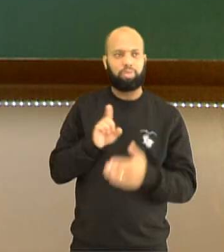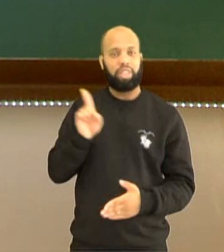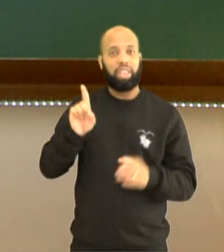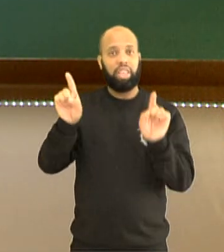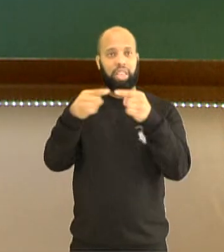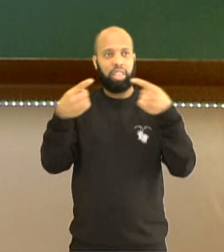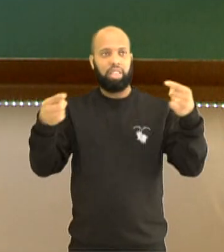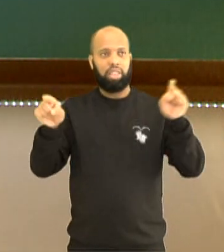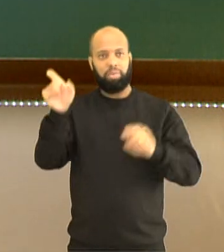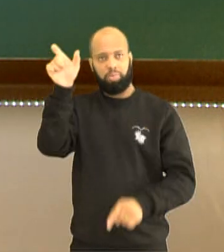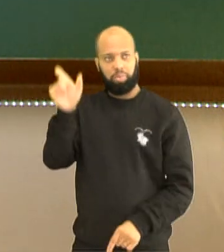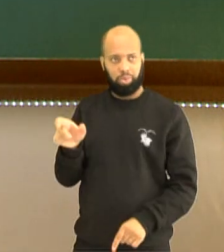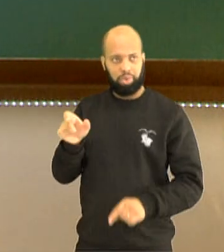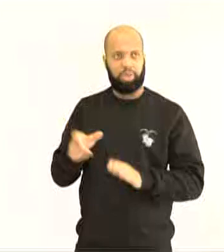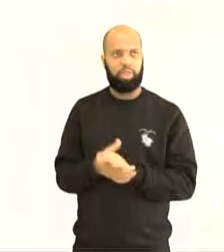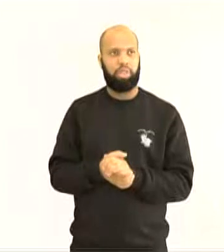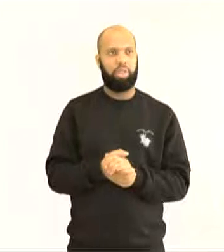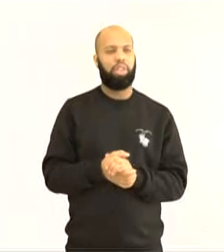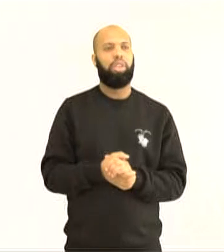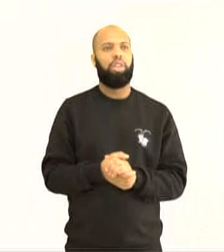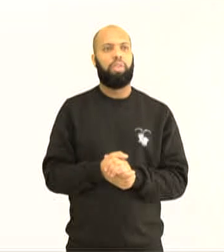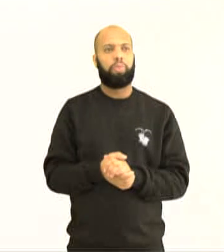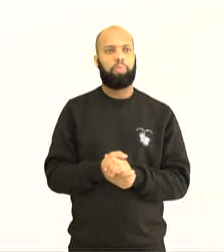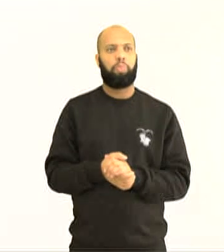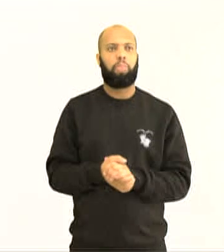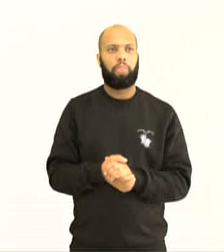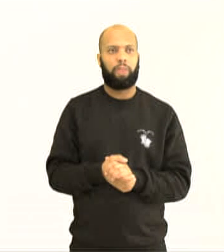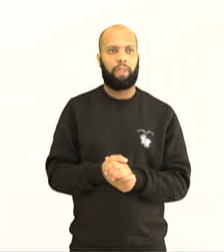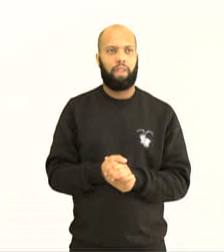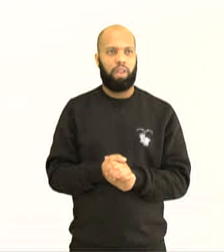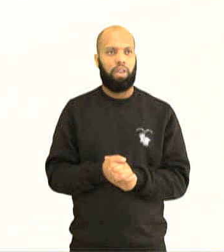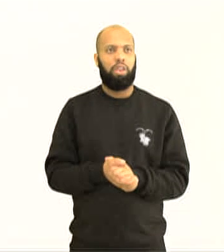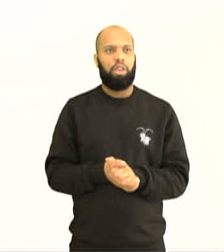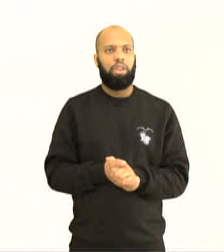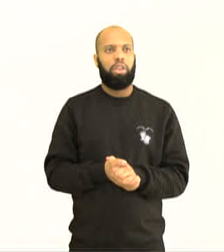músico cego. Nós estamos vendo ali